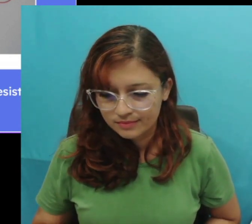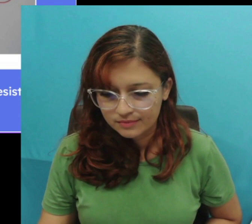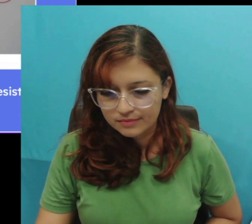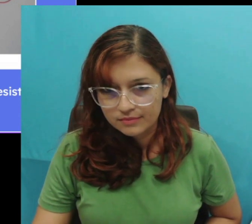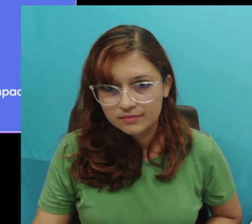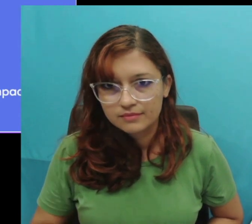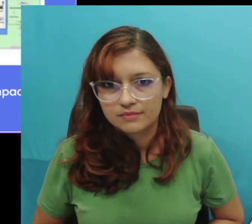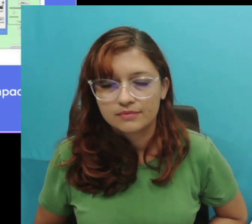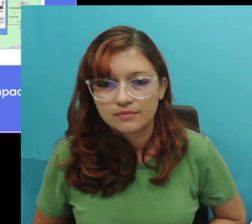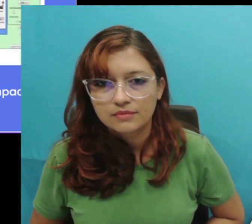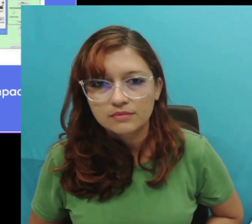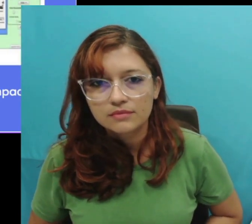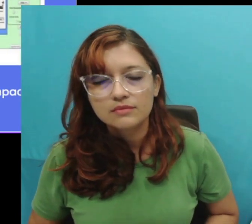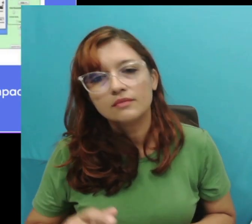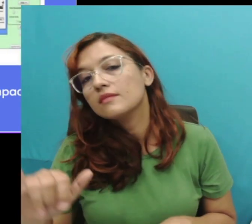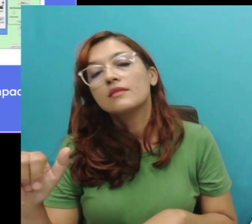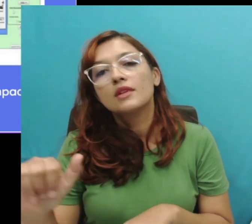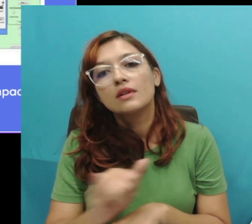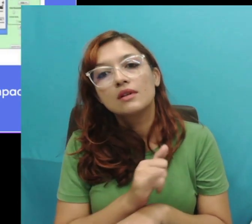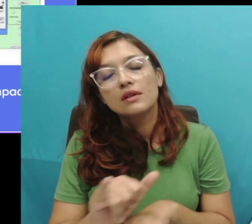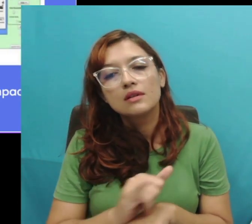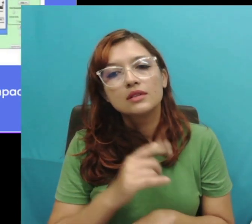da corrente e da tensão.